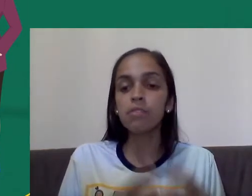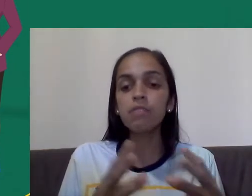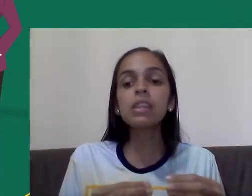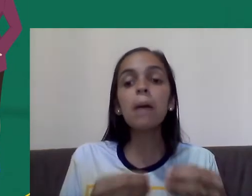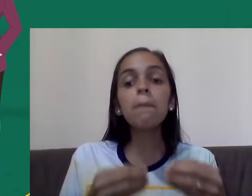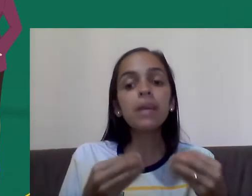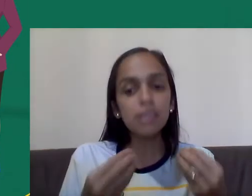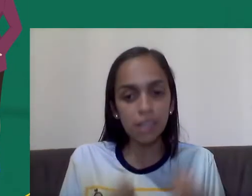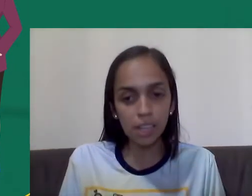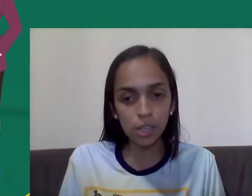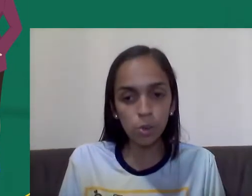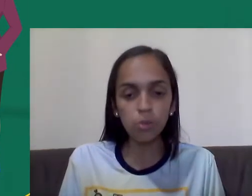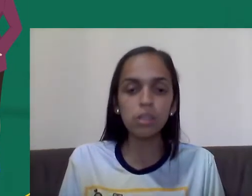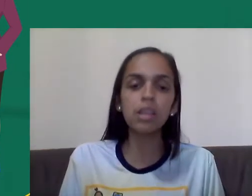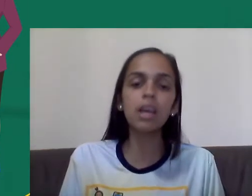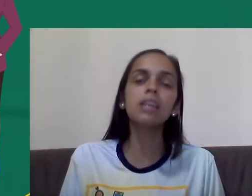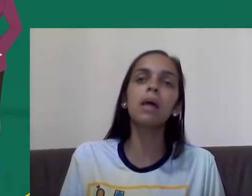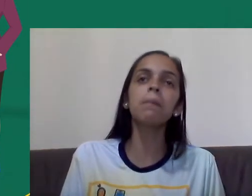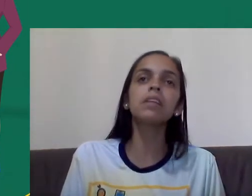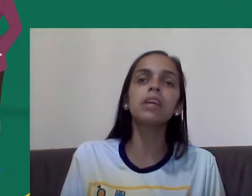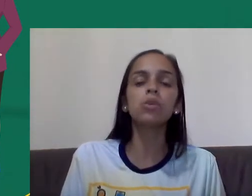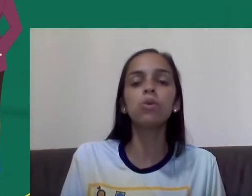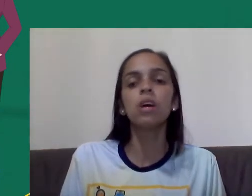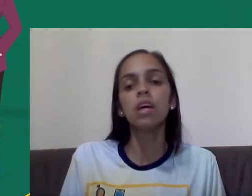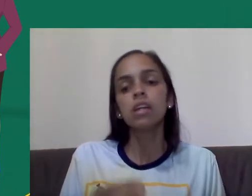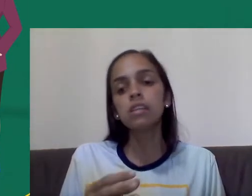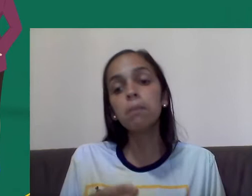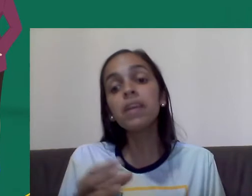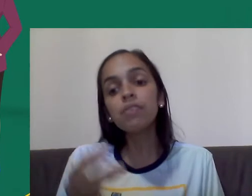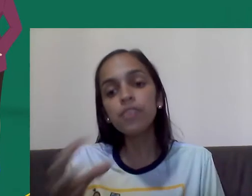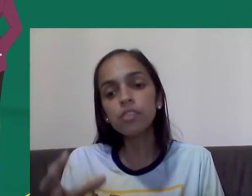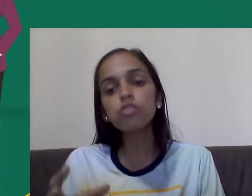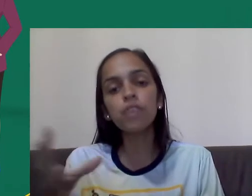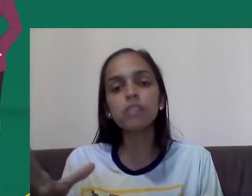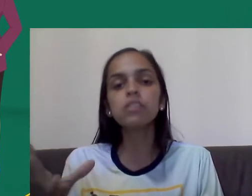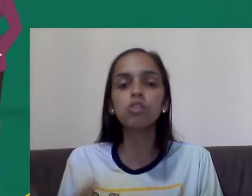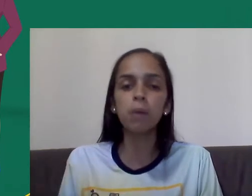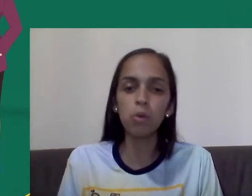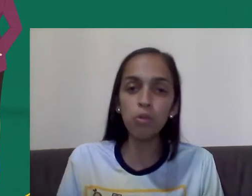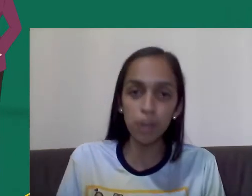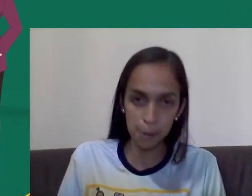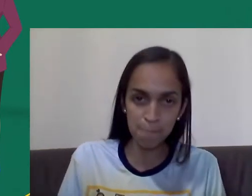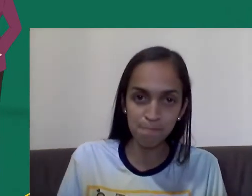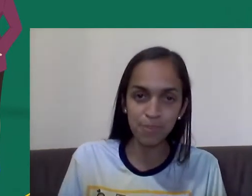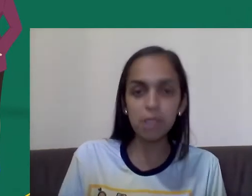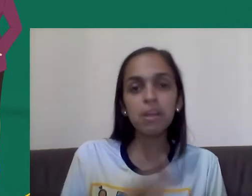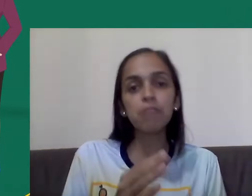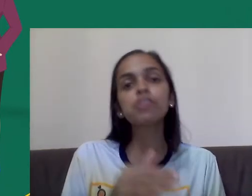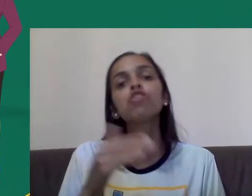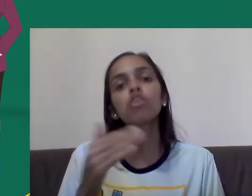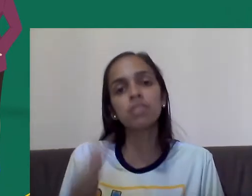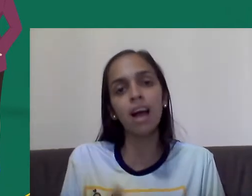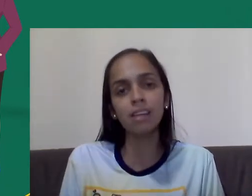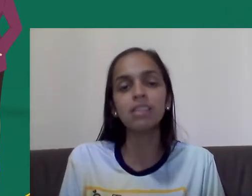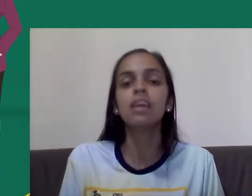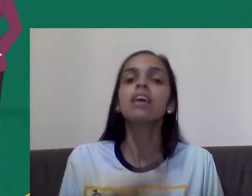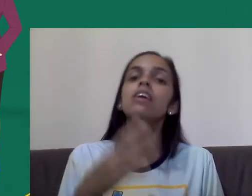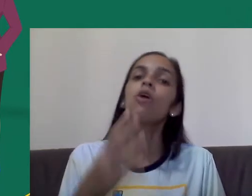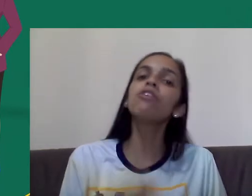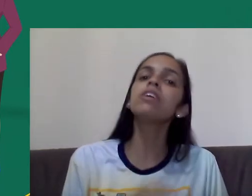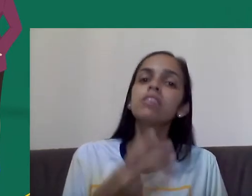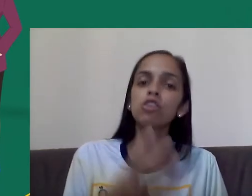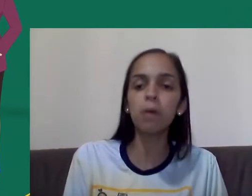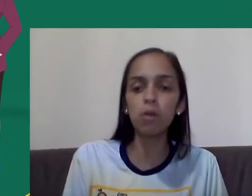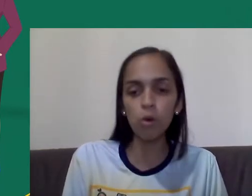que vivem dependendo, né, dependendo de benefícios oferecidos pelo governo, de benefícios sociais que